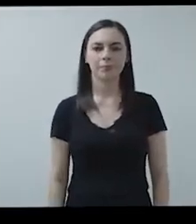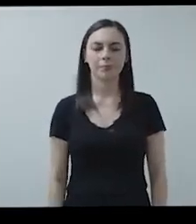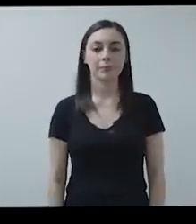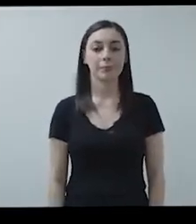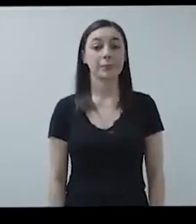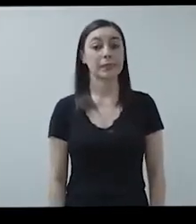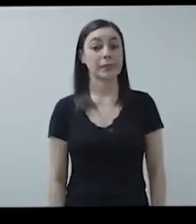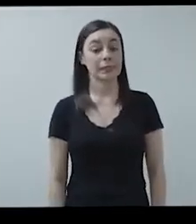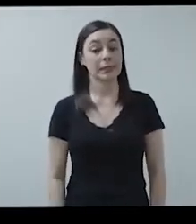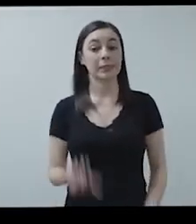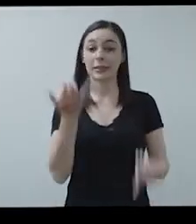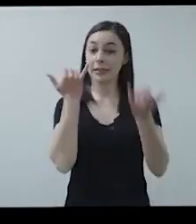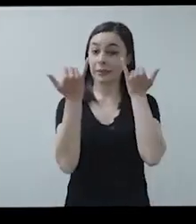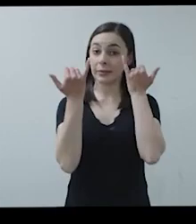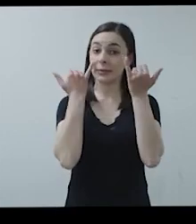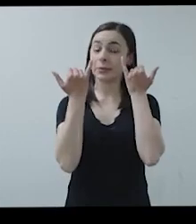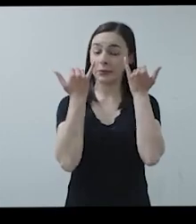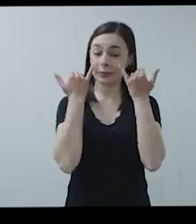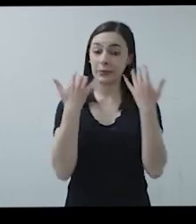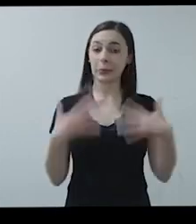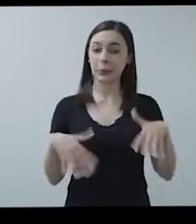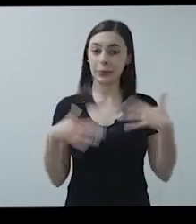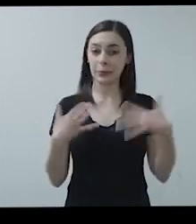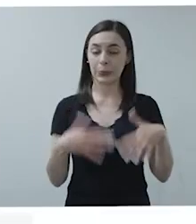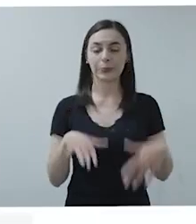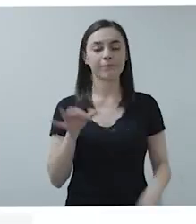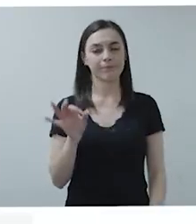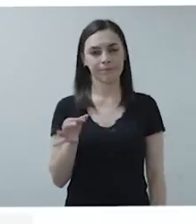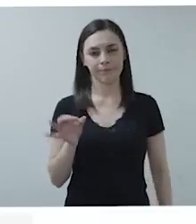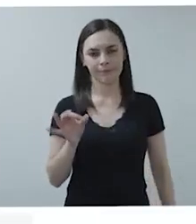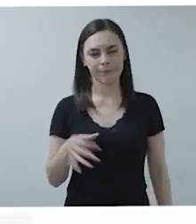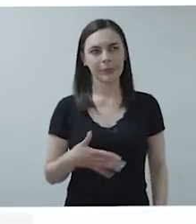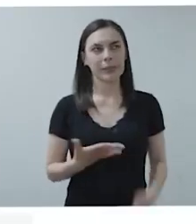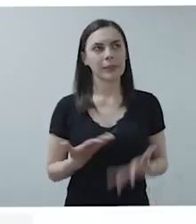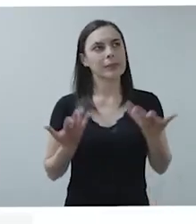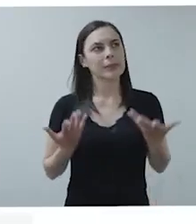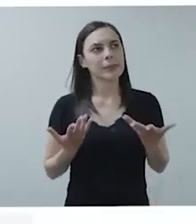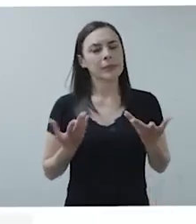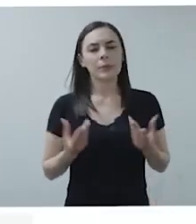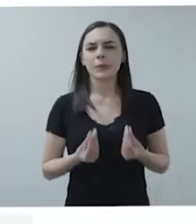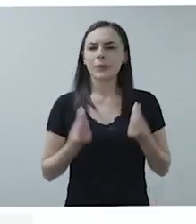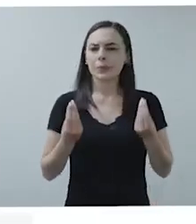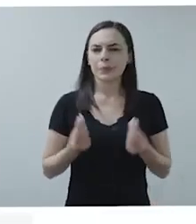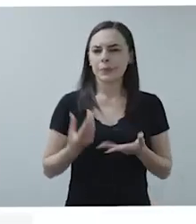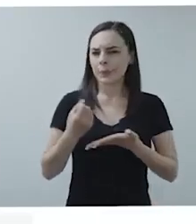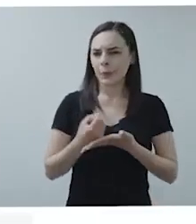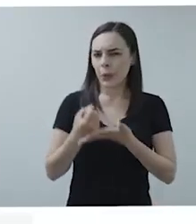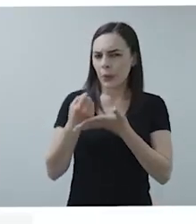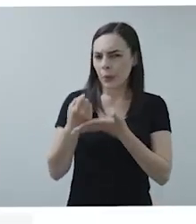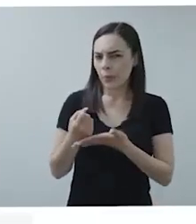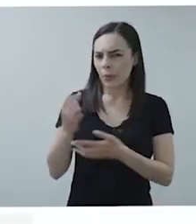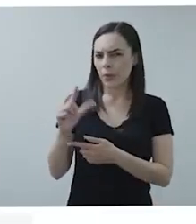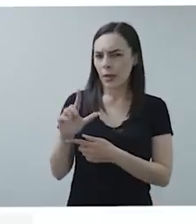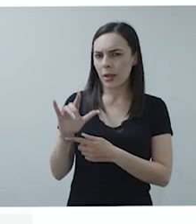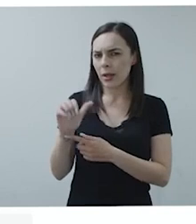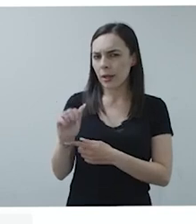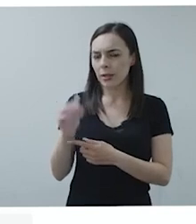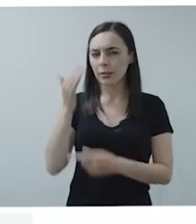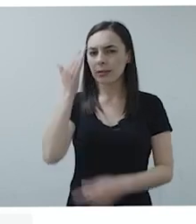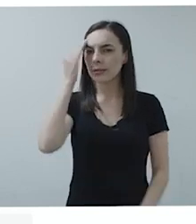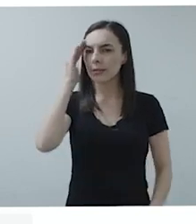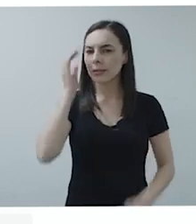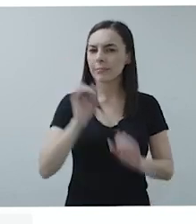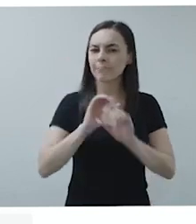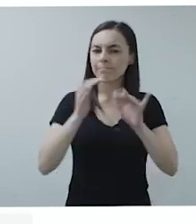É muita informação, realmente. Como que a gente pode ajudar então a Lia a entender